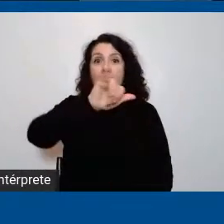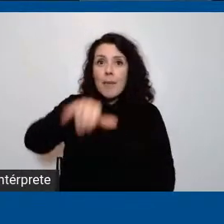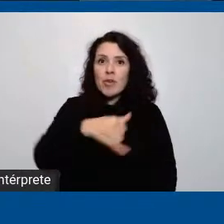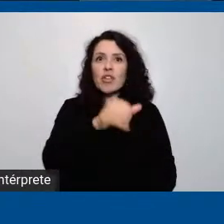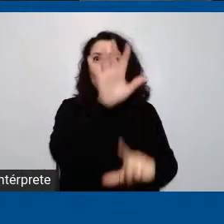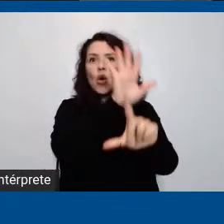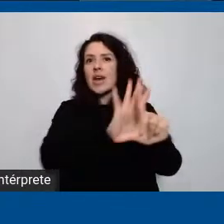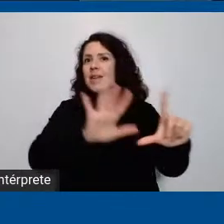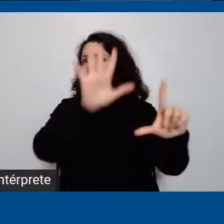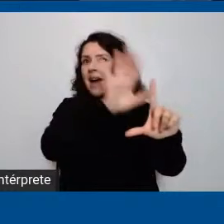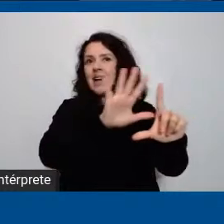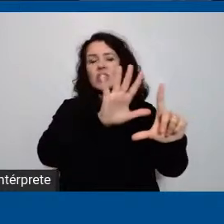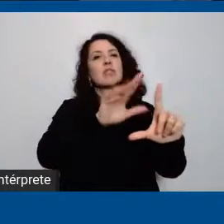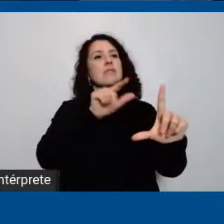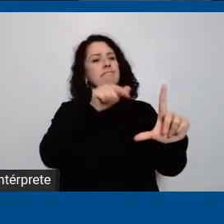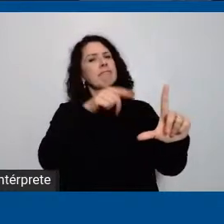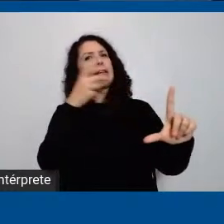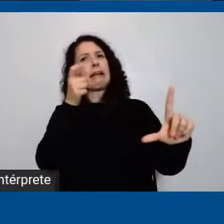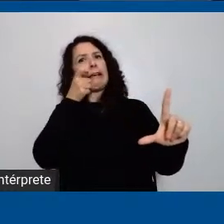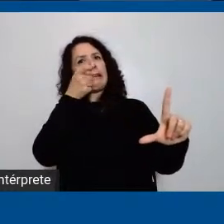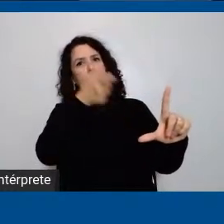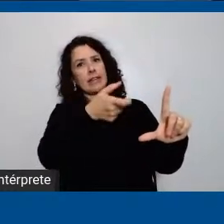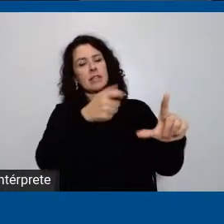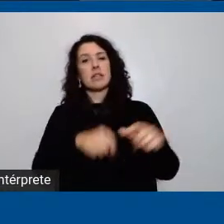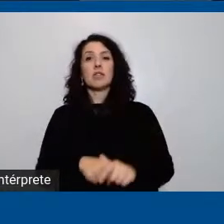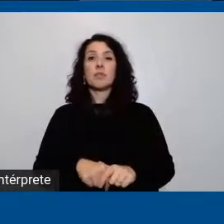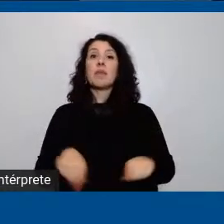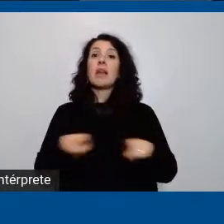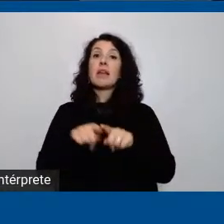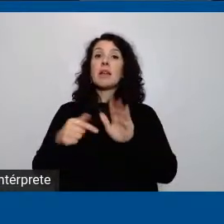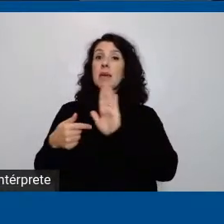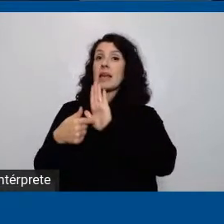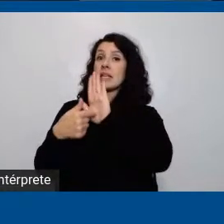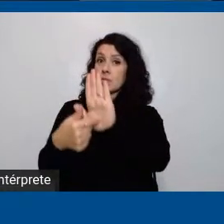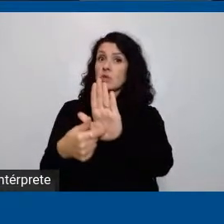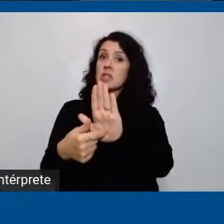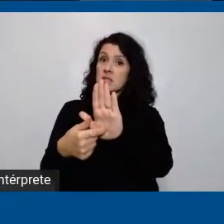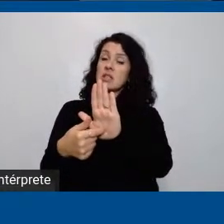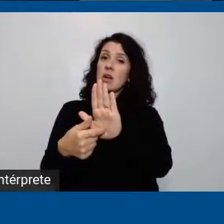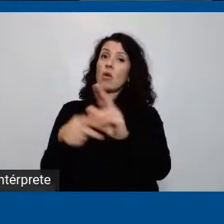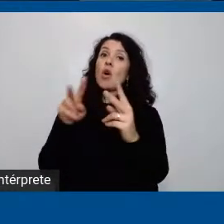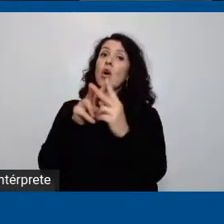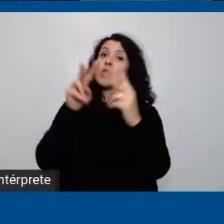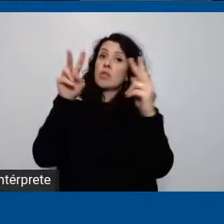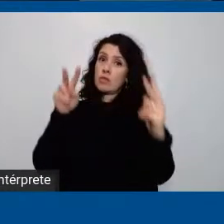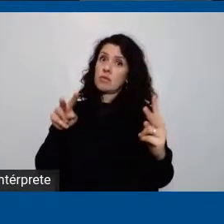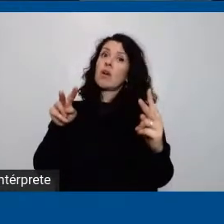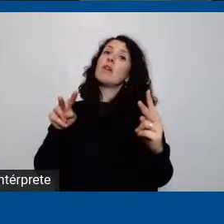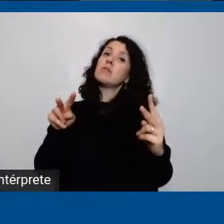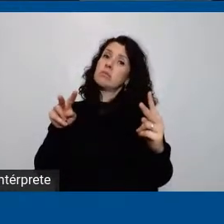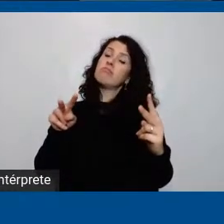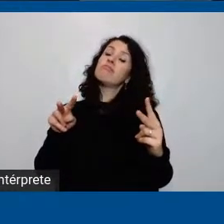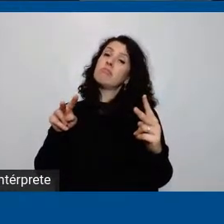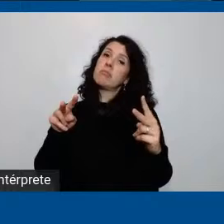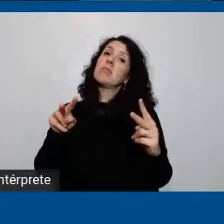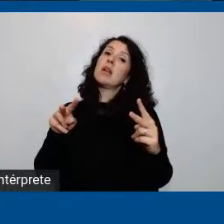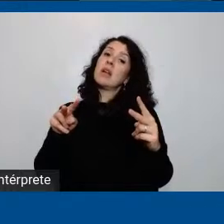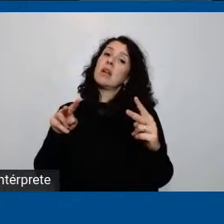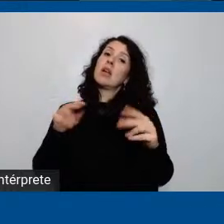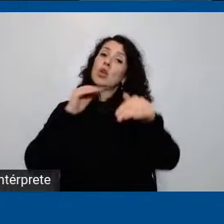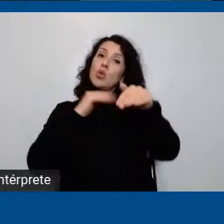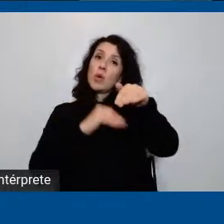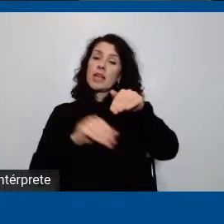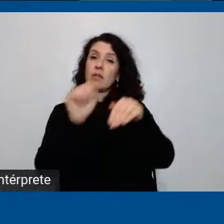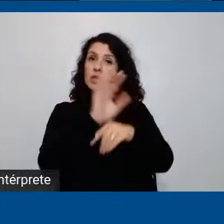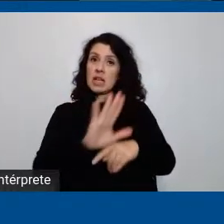muito interessantes. E também na exposição que se encontra virtual no site do arquivo, a França no Brasil, a